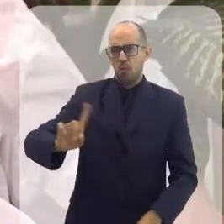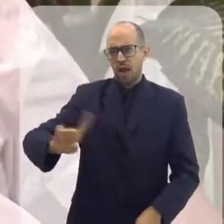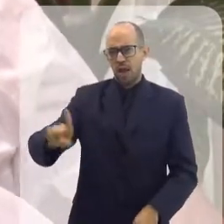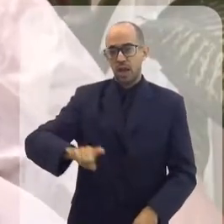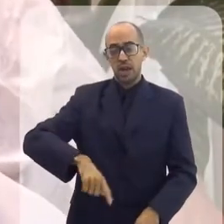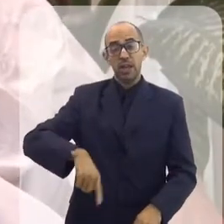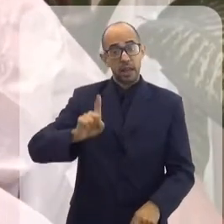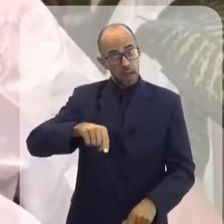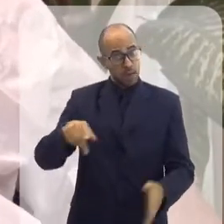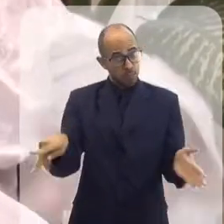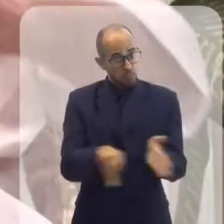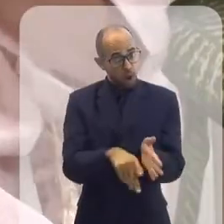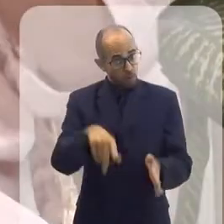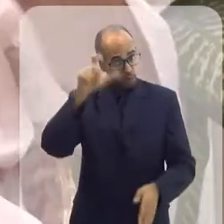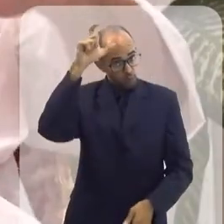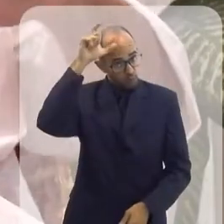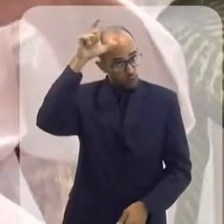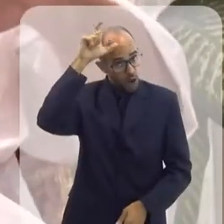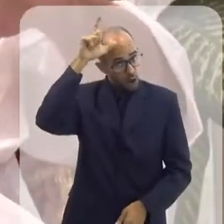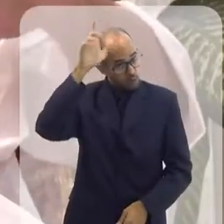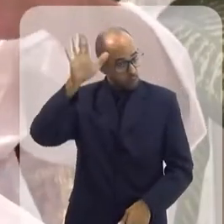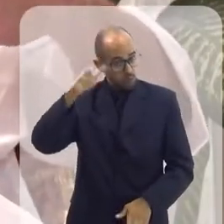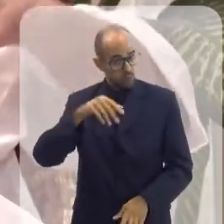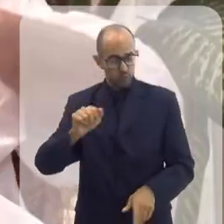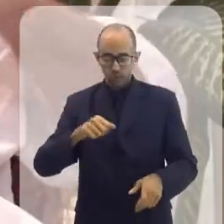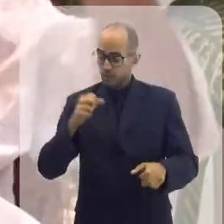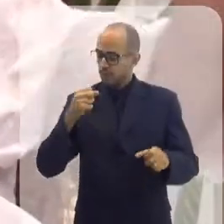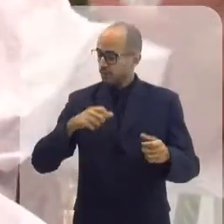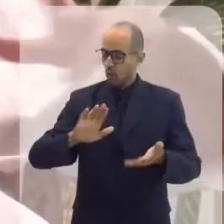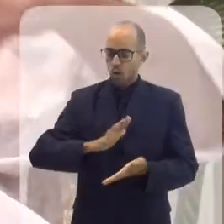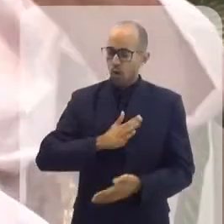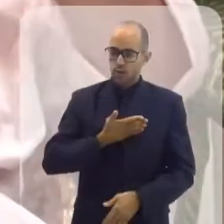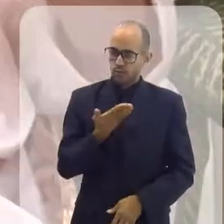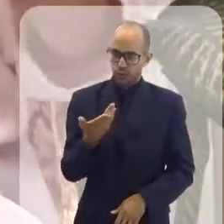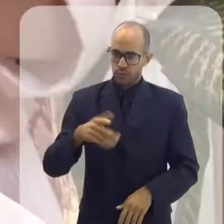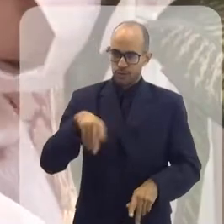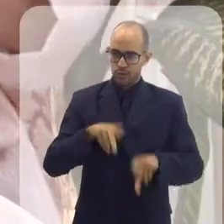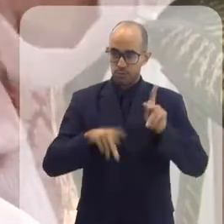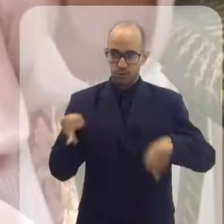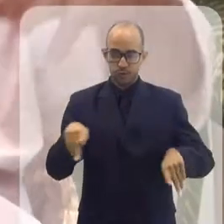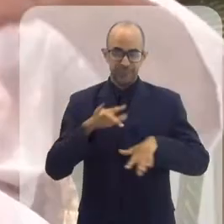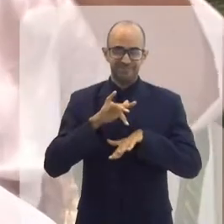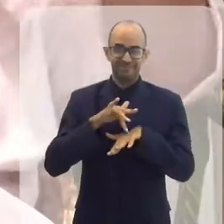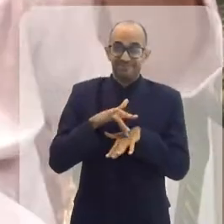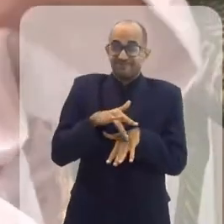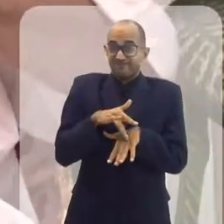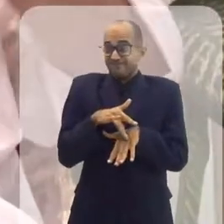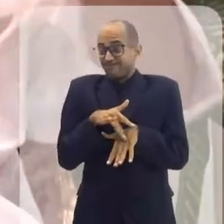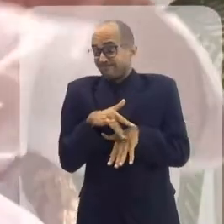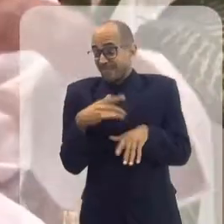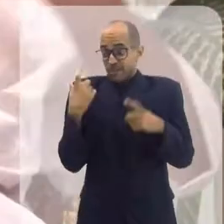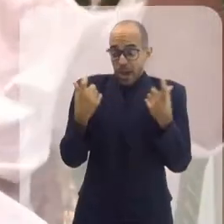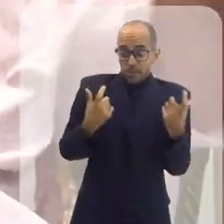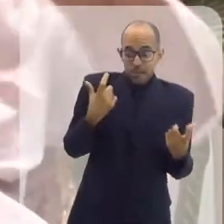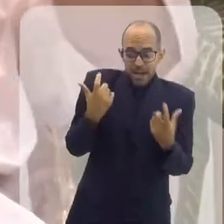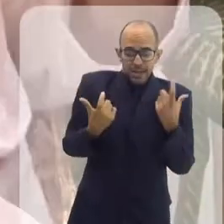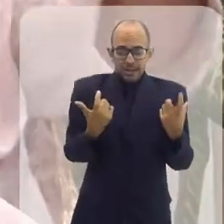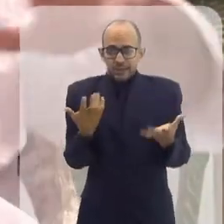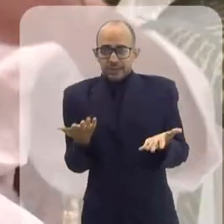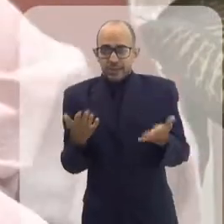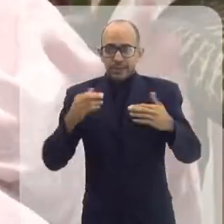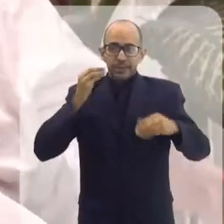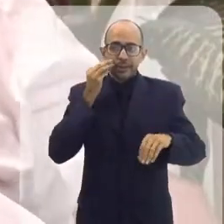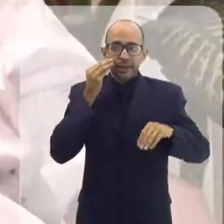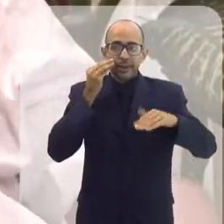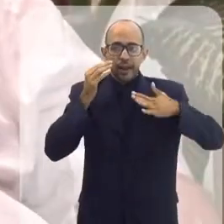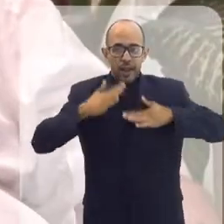aquilo que era coisa do diabo e foi horroroso as professoras daquele misto de constrangidos e preocupadas e tal